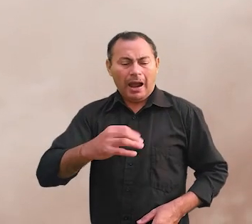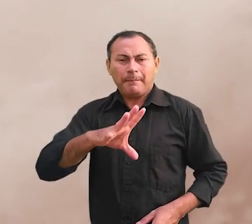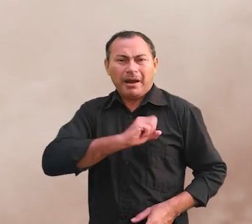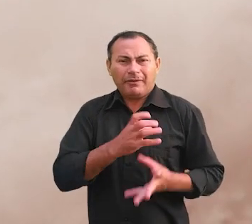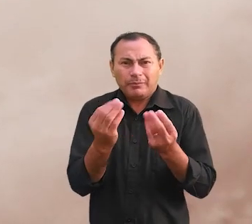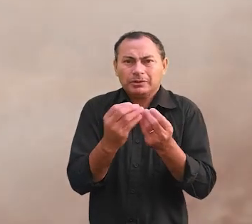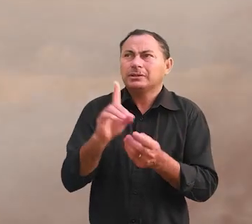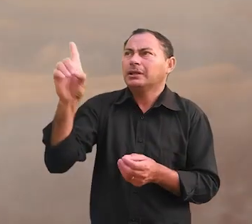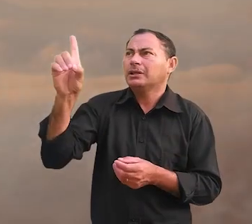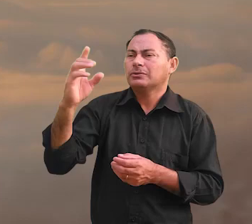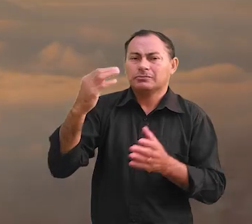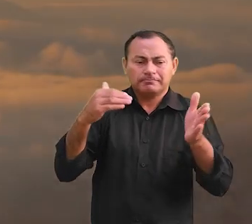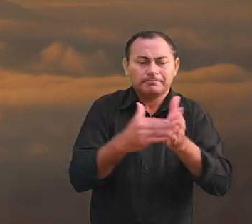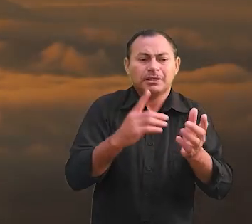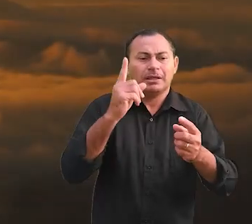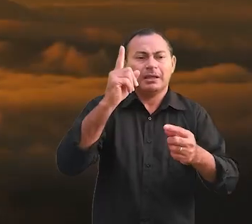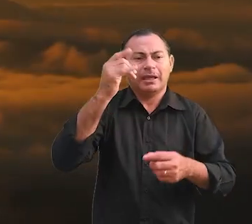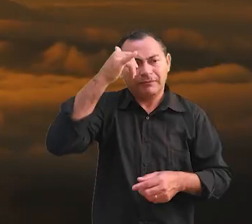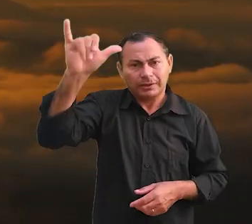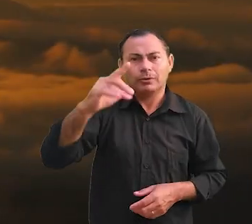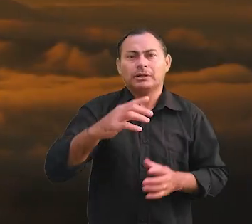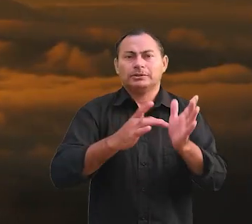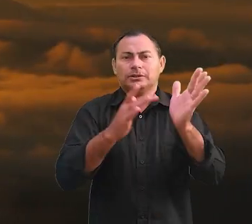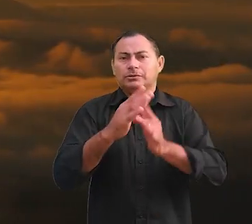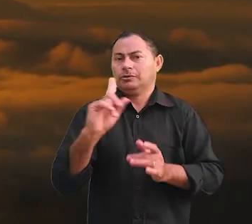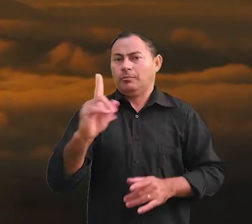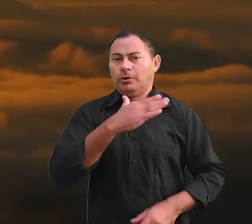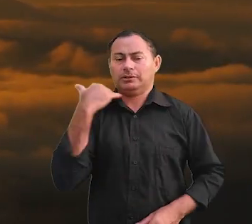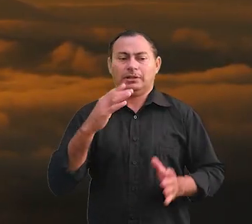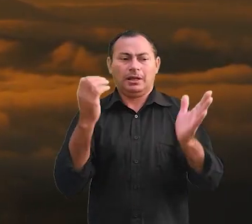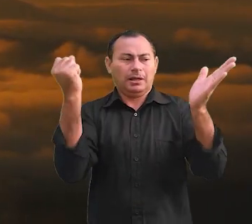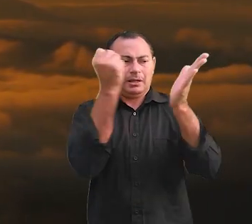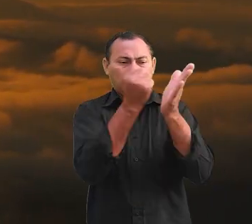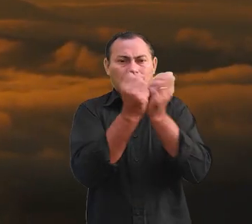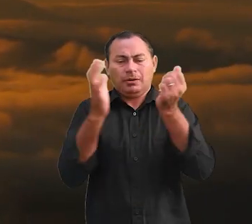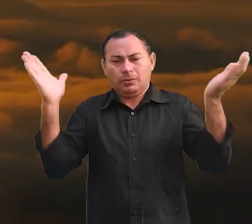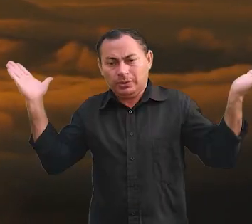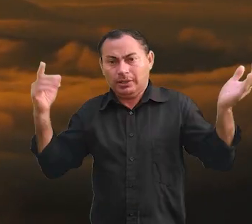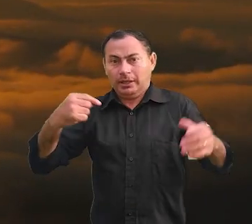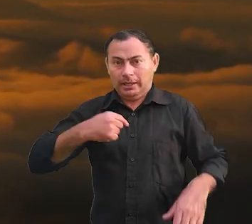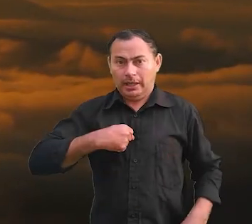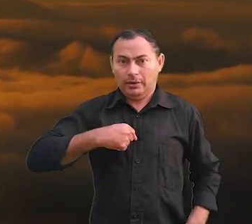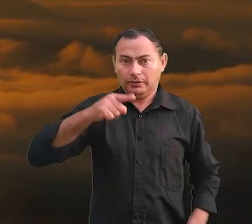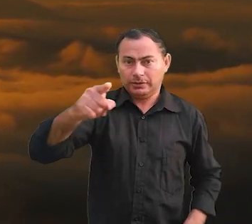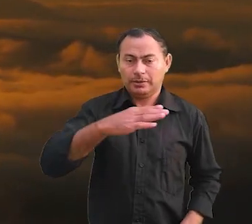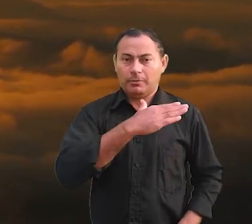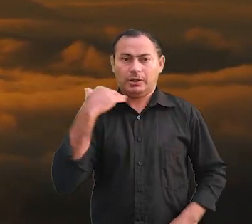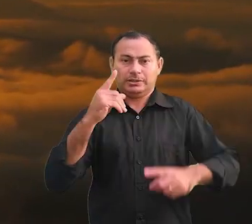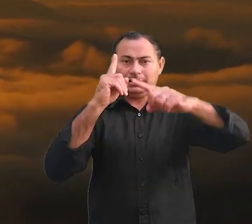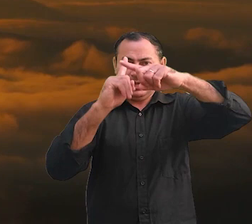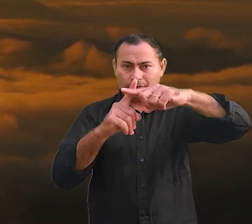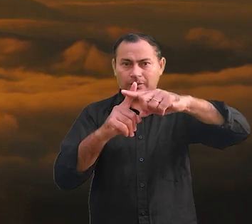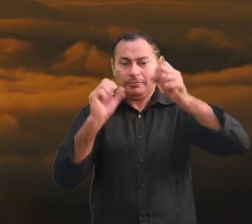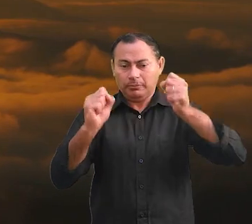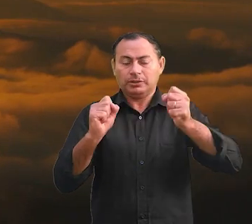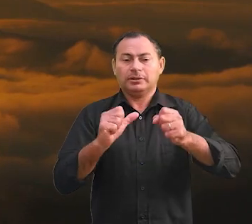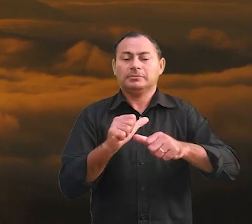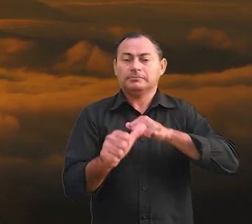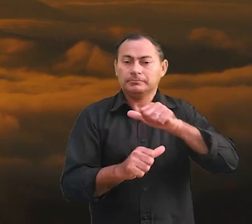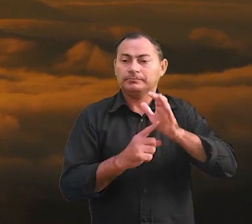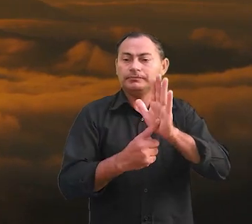Porque será que Deus não o impediu de morrer na cruz em Será que se vo você morrer nós